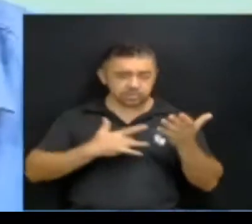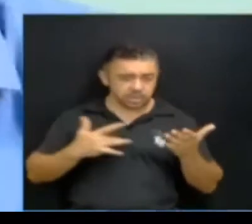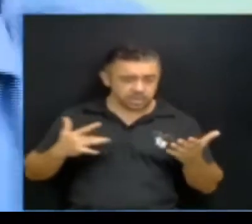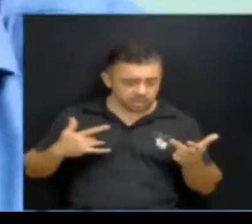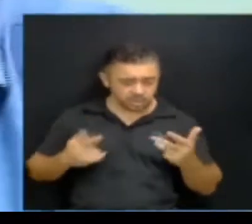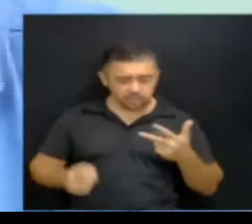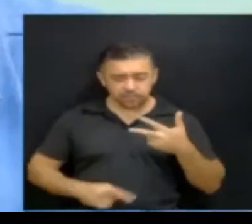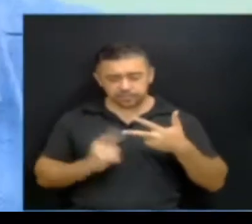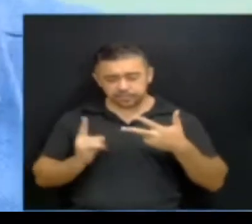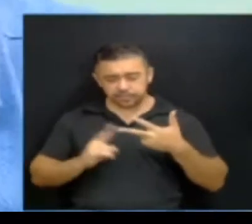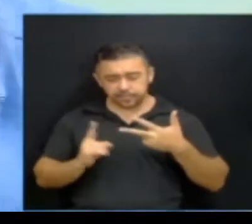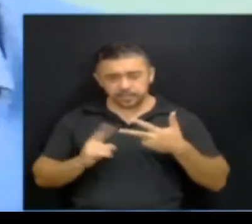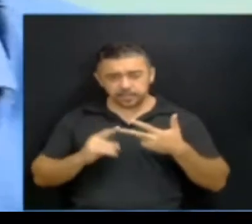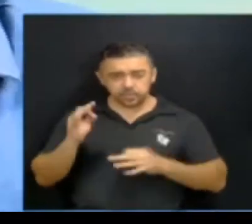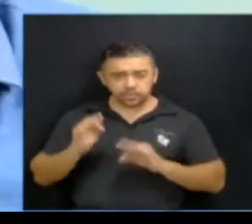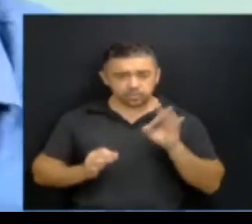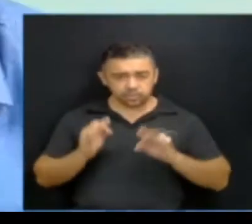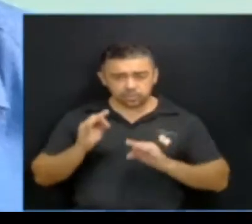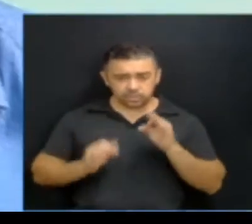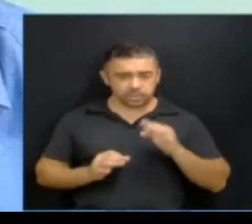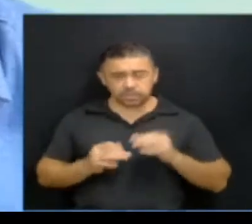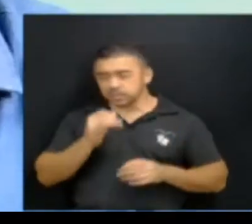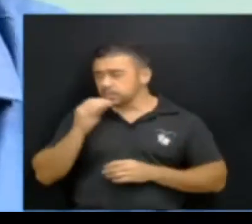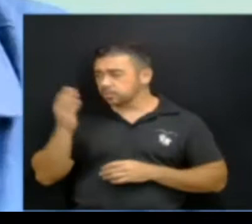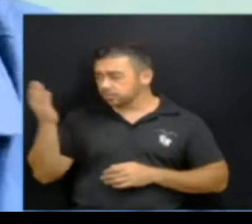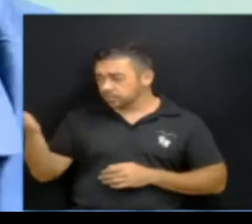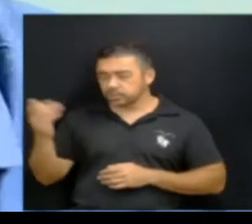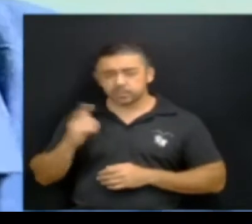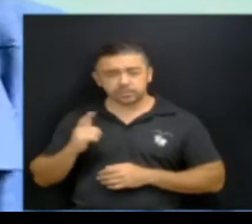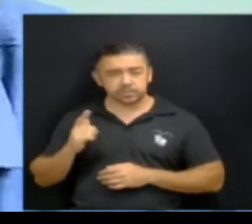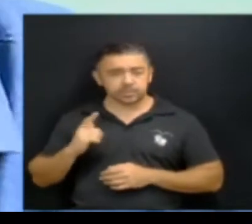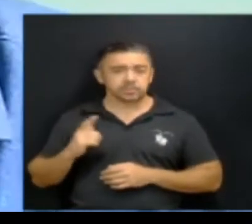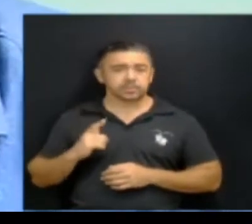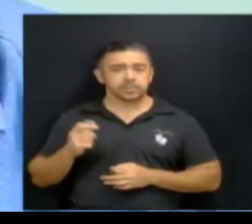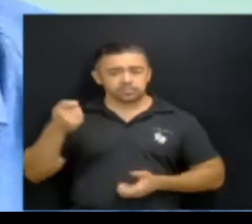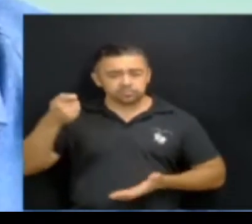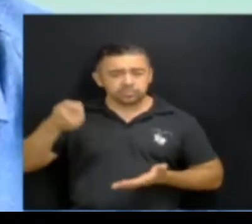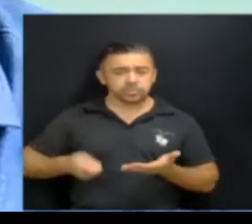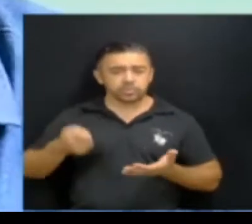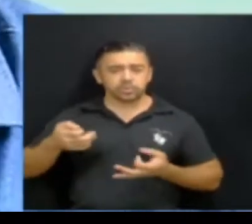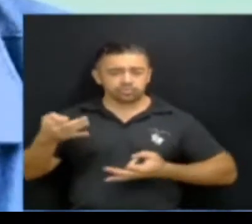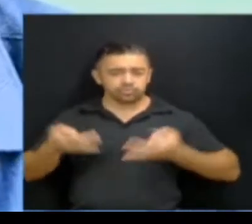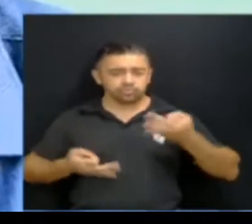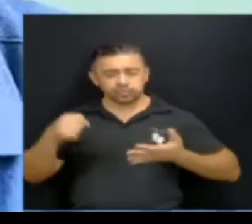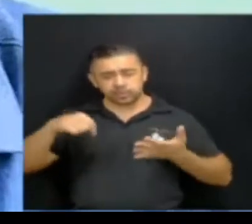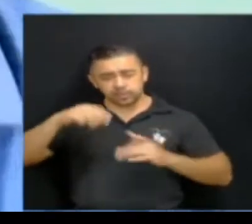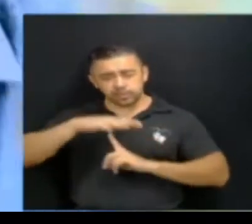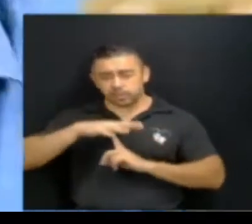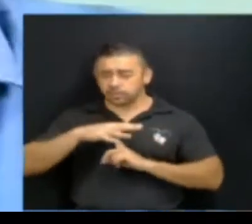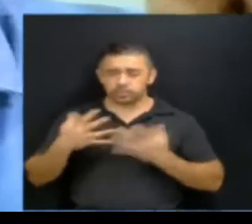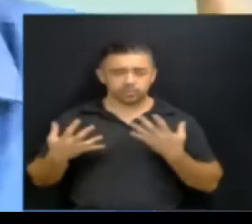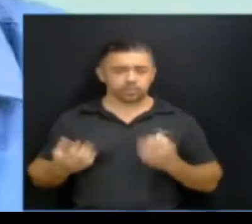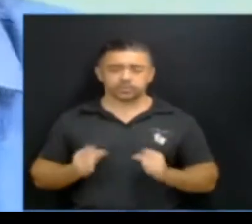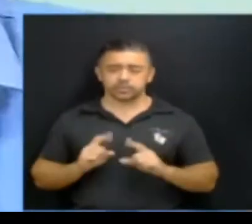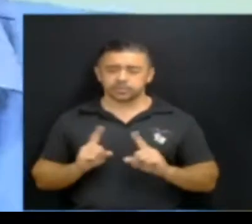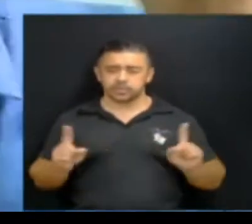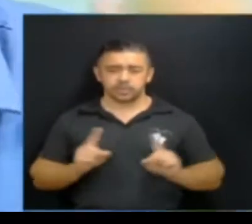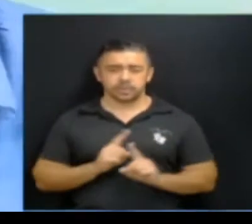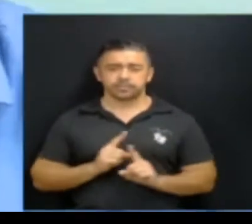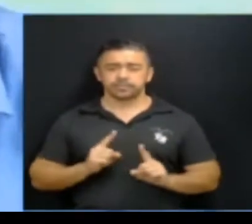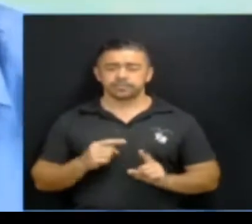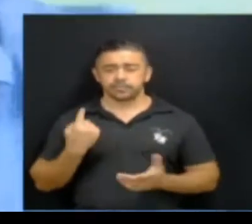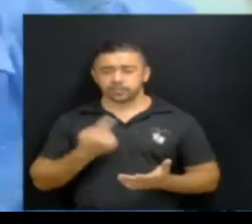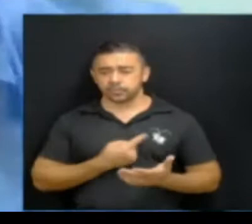sejam juízes, como o caso do Tribunal de Justiça aqui do Paraná, é um absurdo. Não dá para conformar com isso. Não